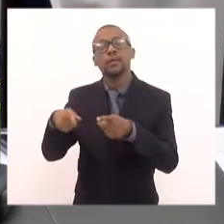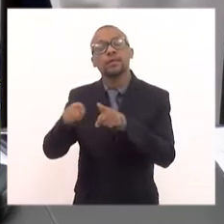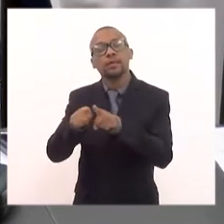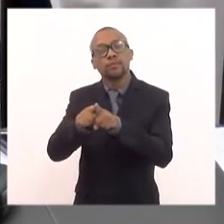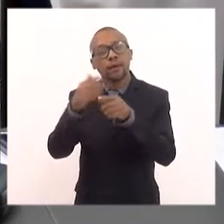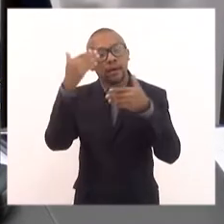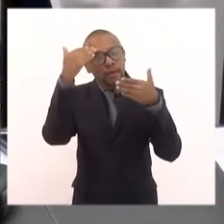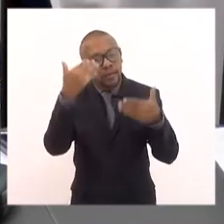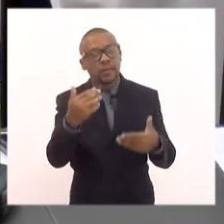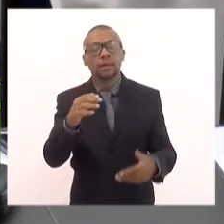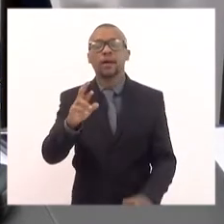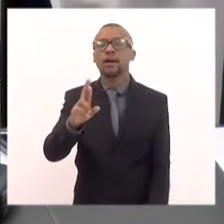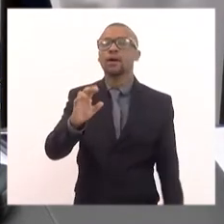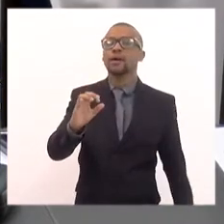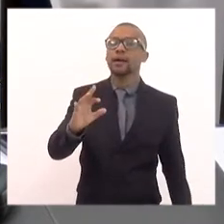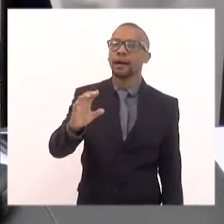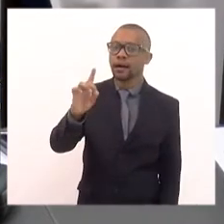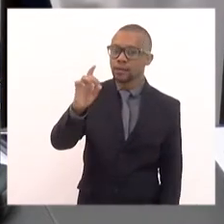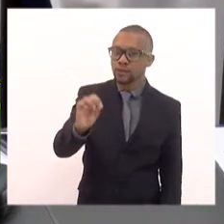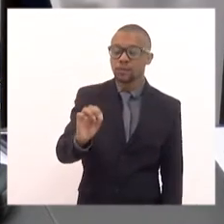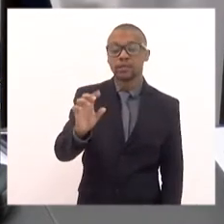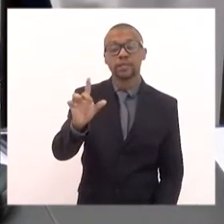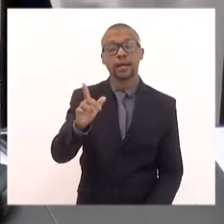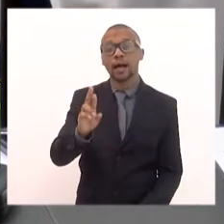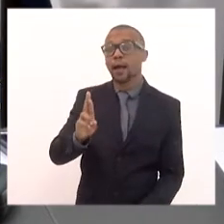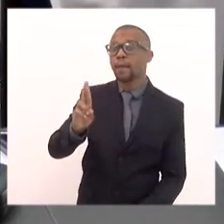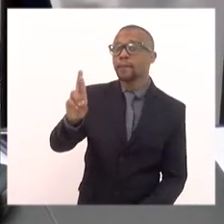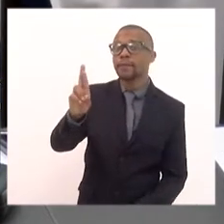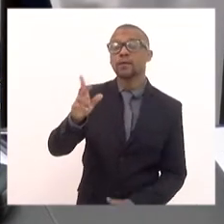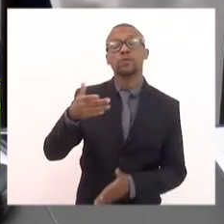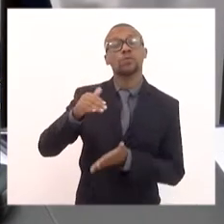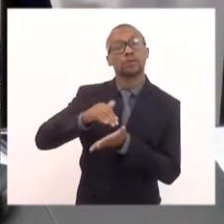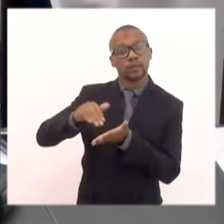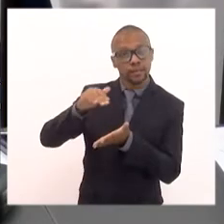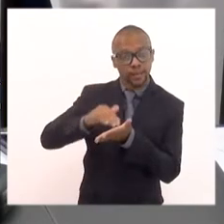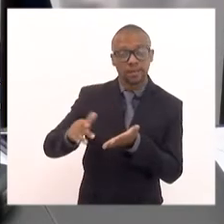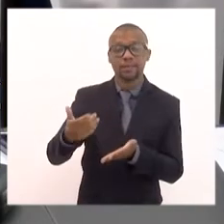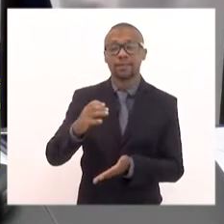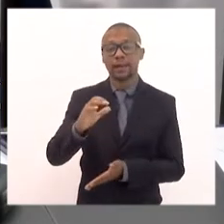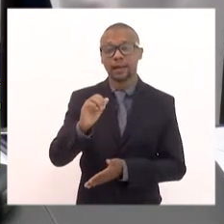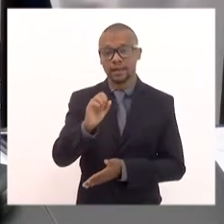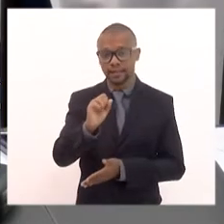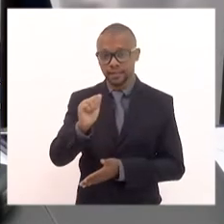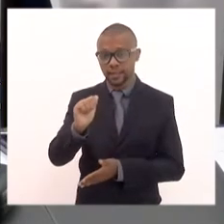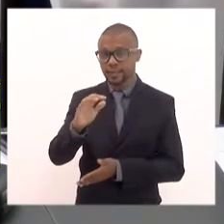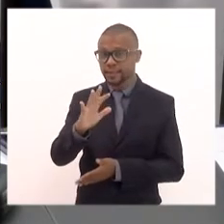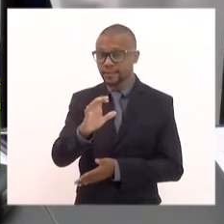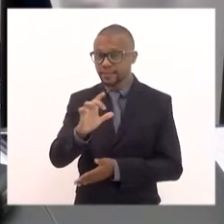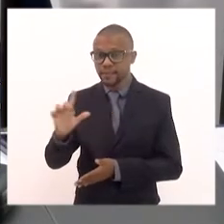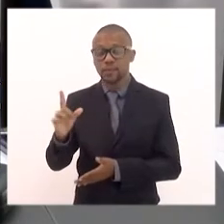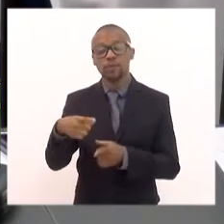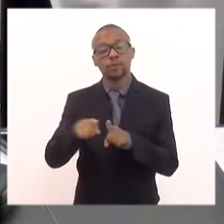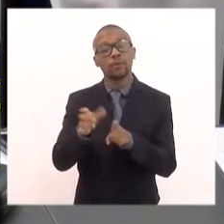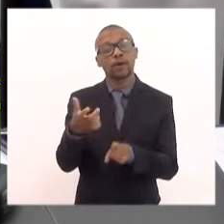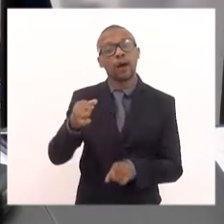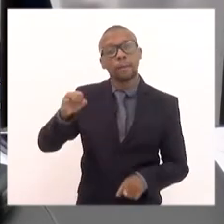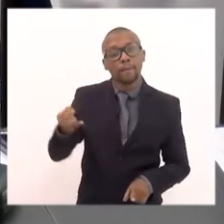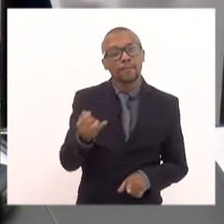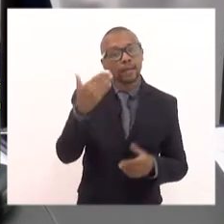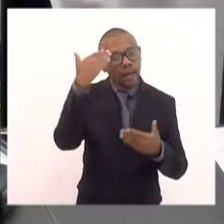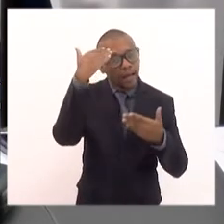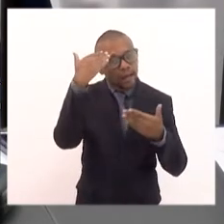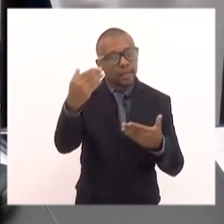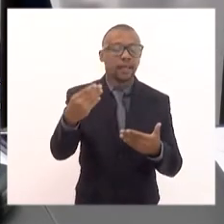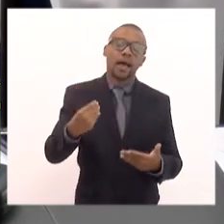que representa o secretário Nicola Michioni, secretário da Casa Civil. Agradeci também a